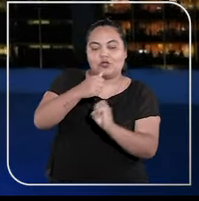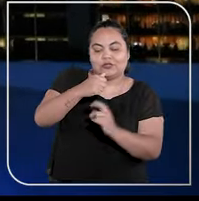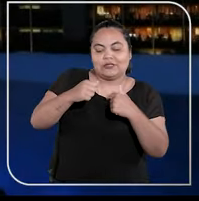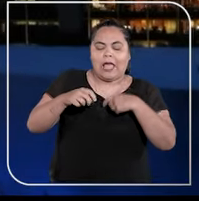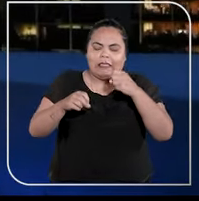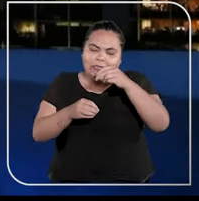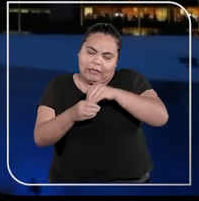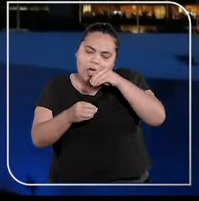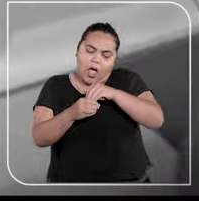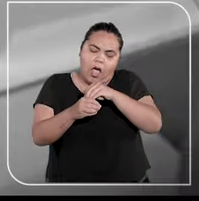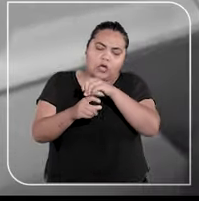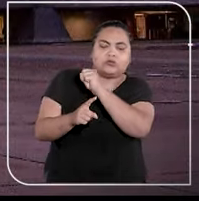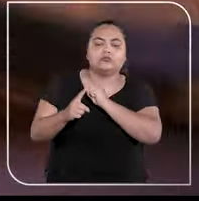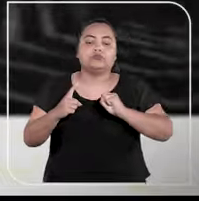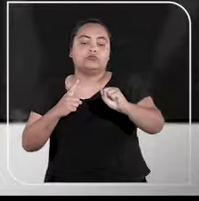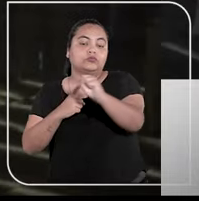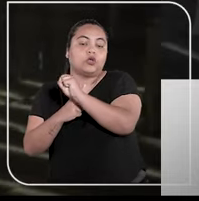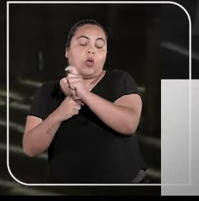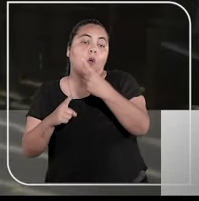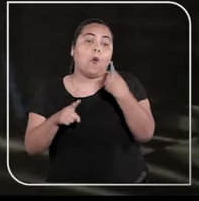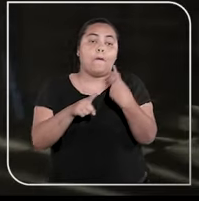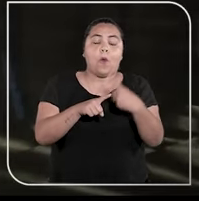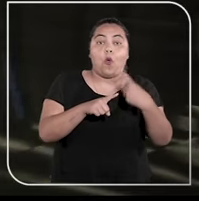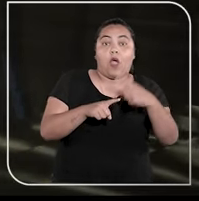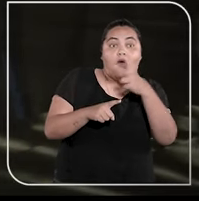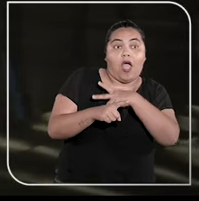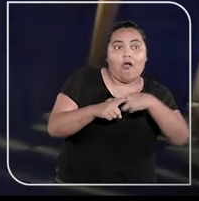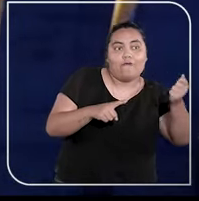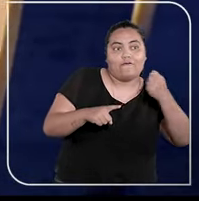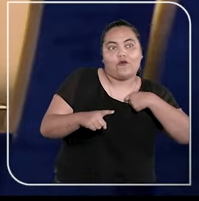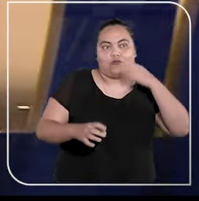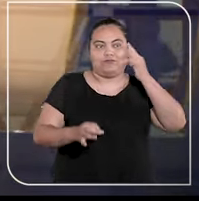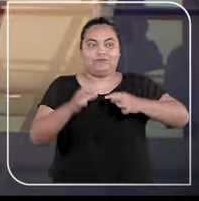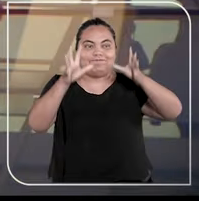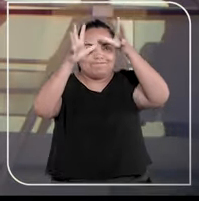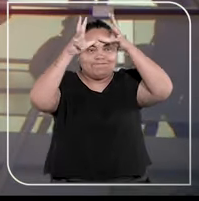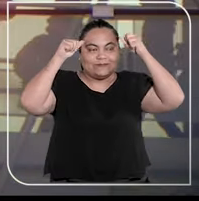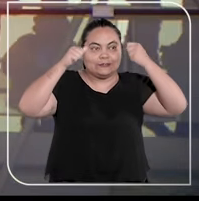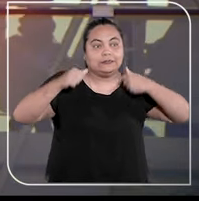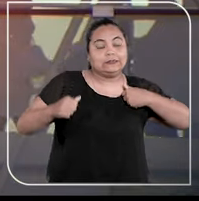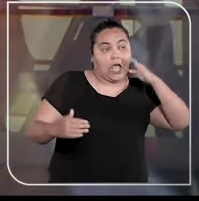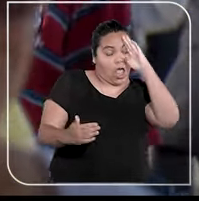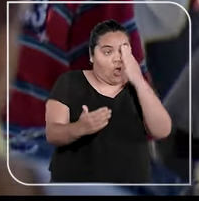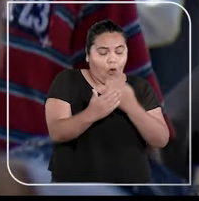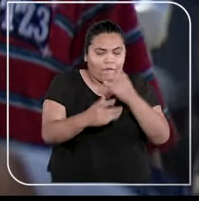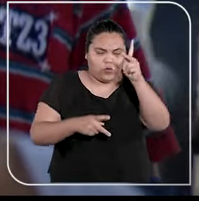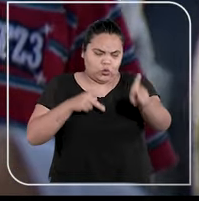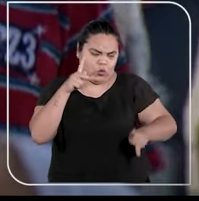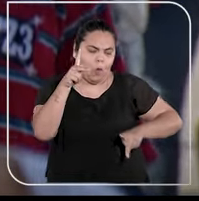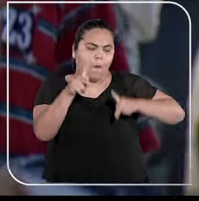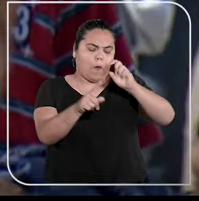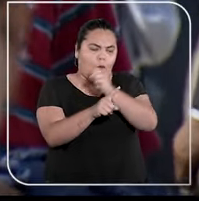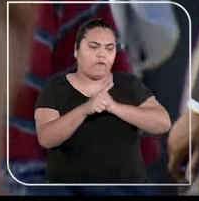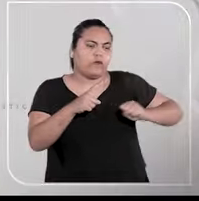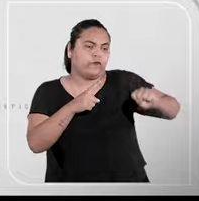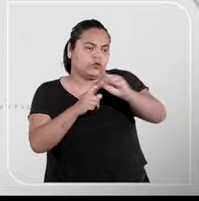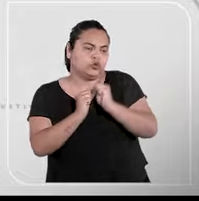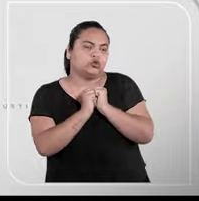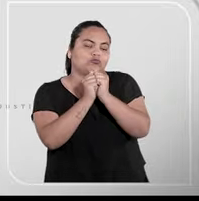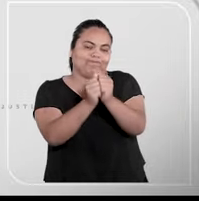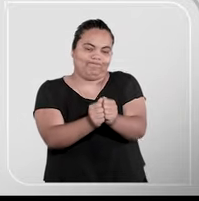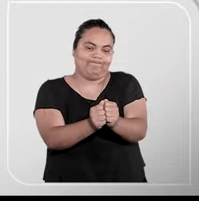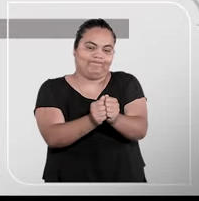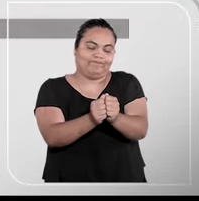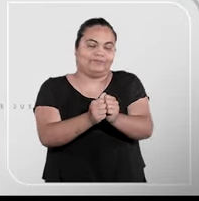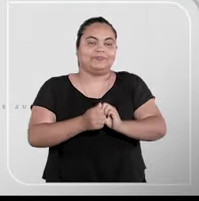instituição com a sociedade. Porque a verdadeira força de um tribunal está na confiança do povo a quem